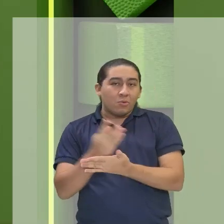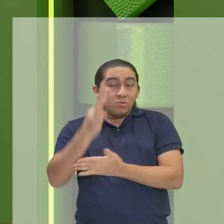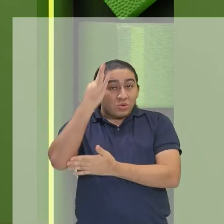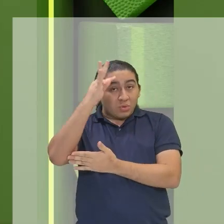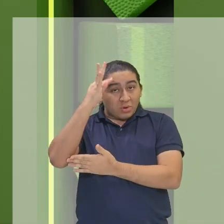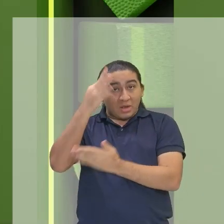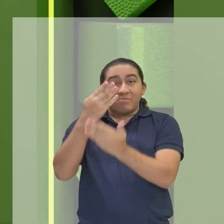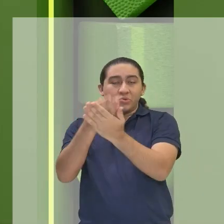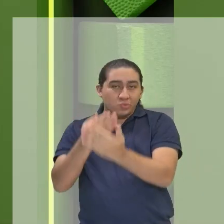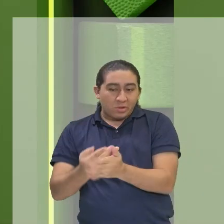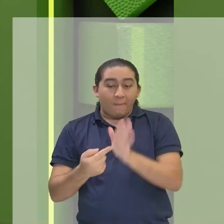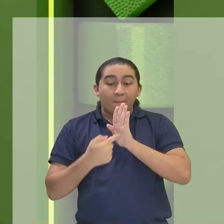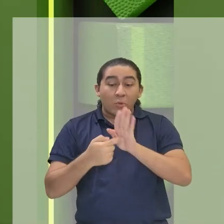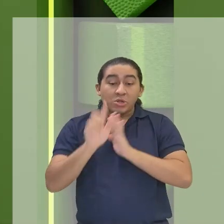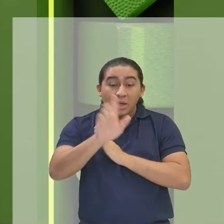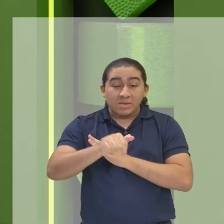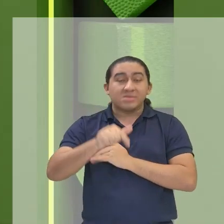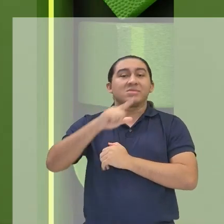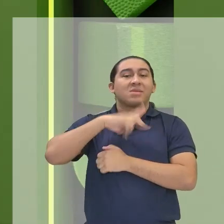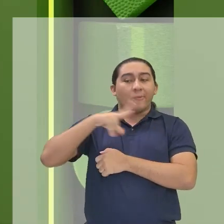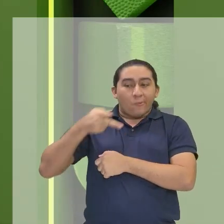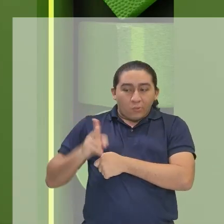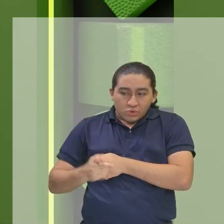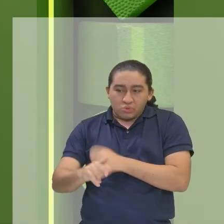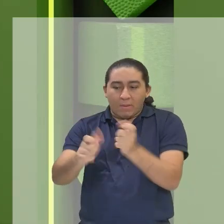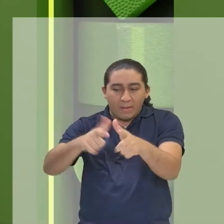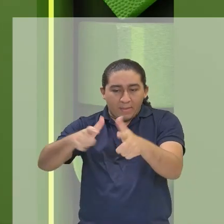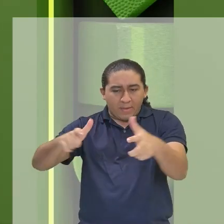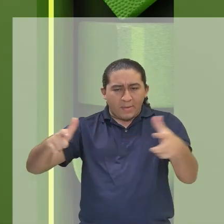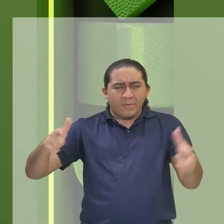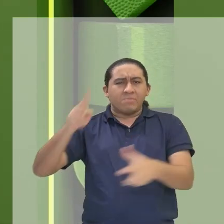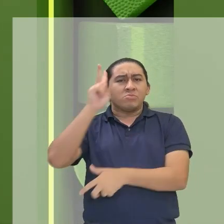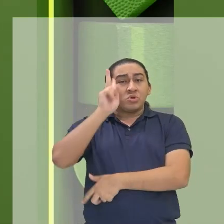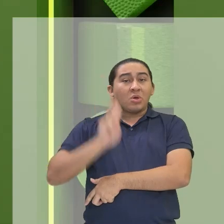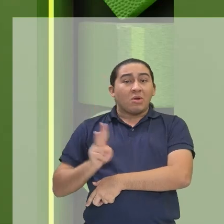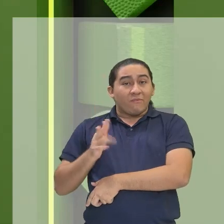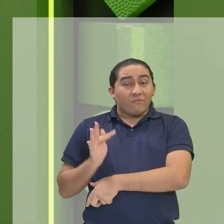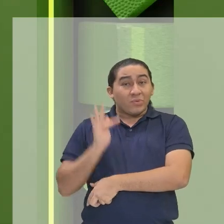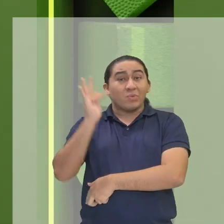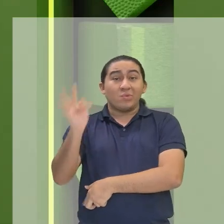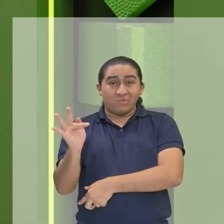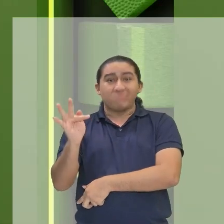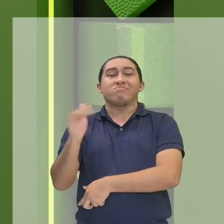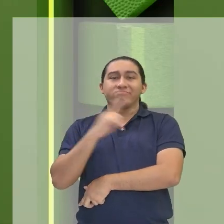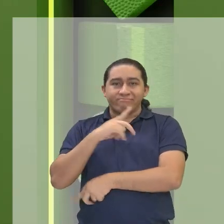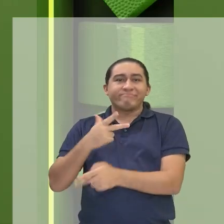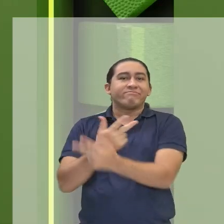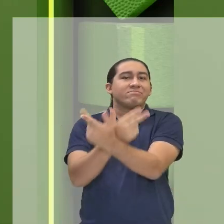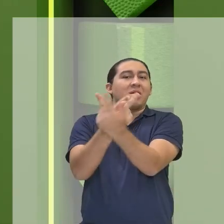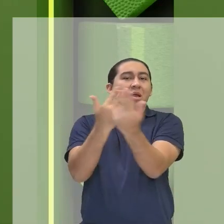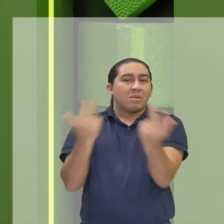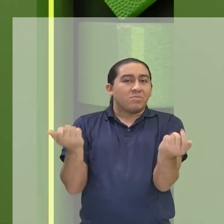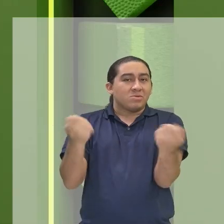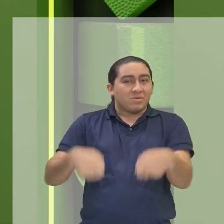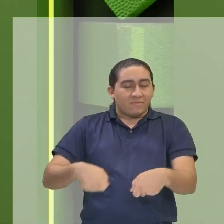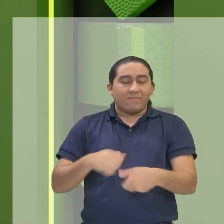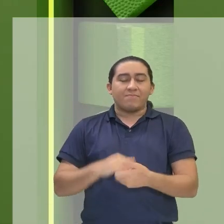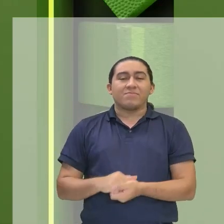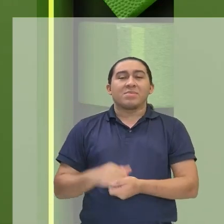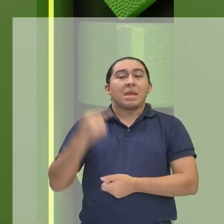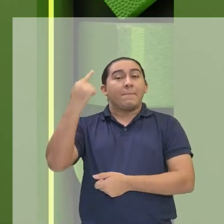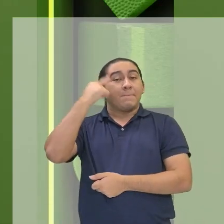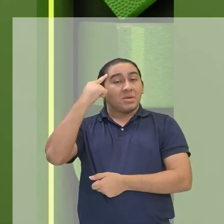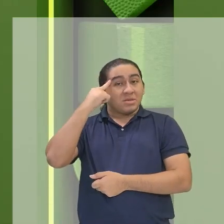vez mais. Então ainda há muita história aí para acontecer. Então, imagina, de acordo com a lei de Lavoisier, tudo